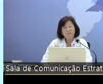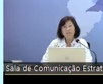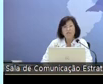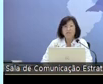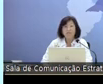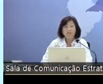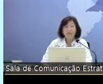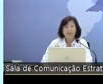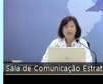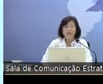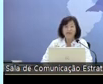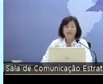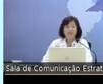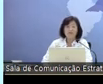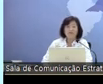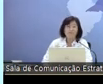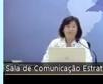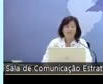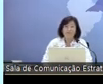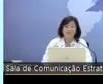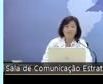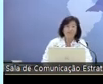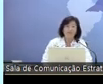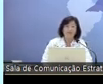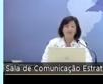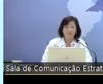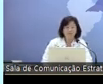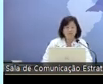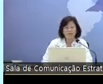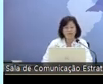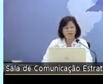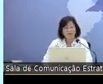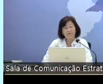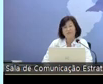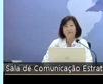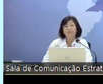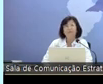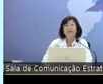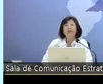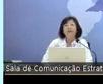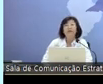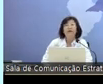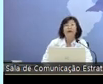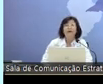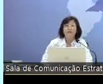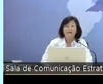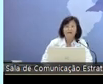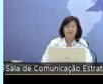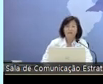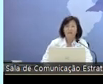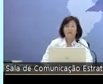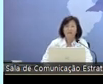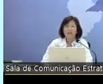nós conseguimos monitorar as ações de prevenção da transmissão vertical do HIV ao